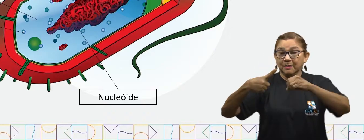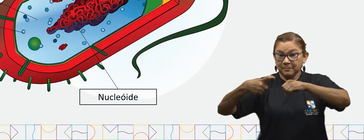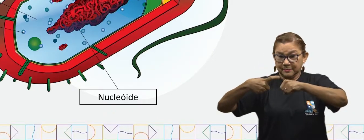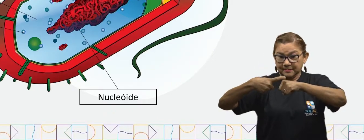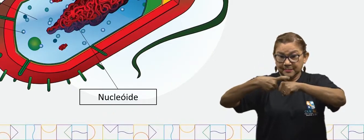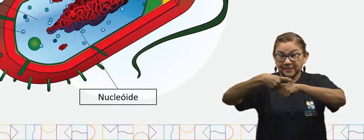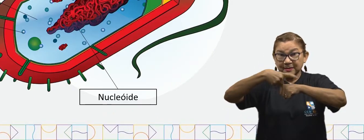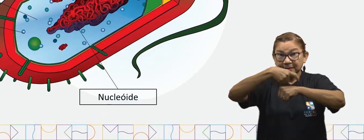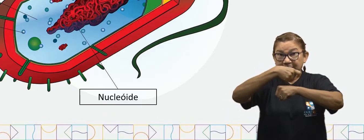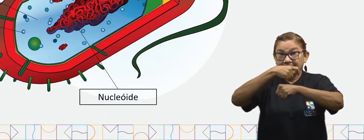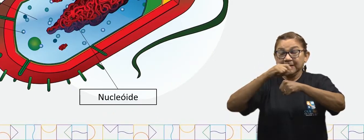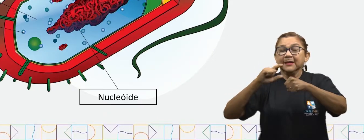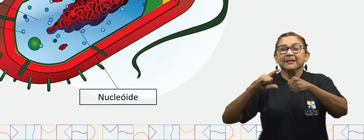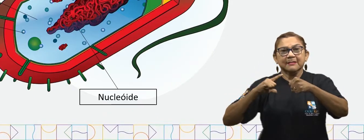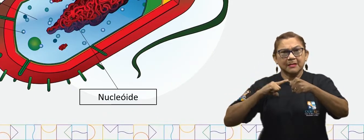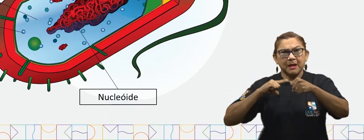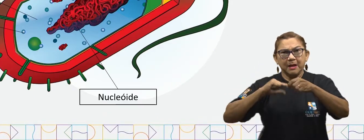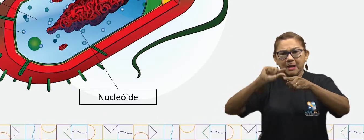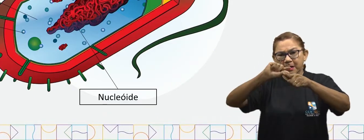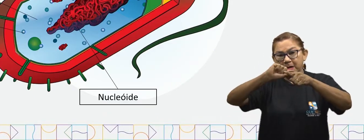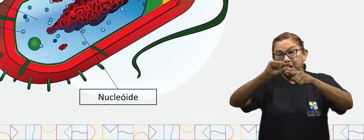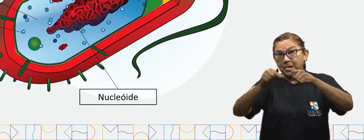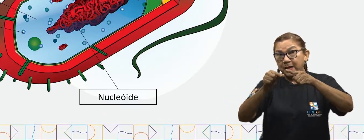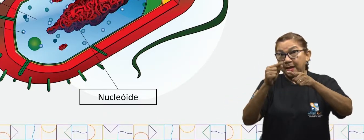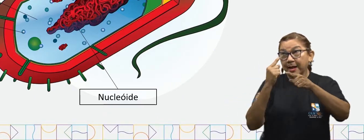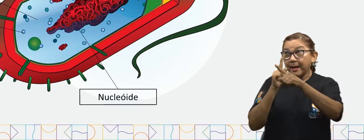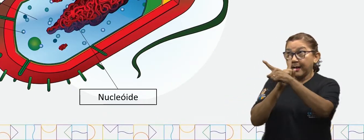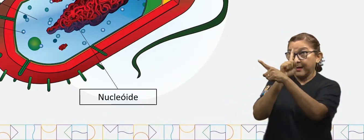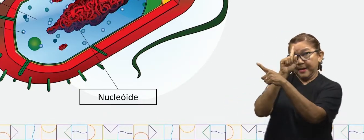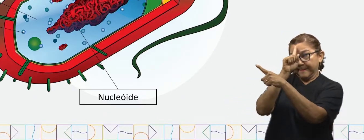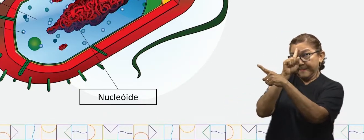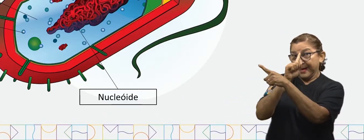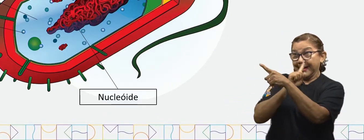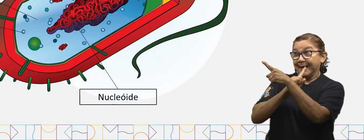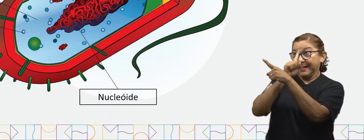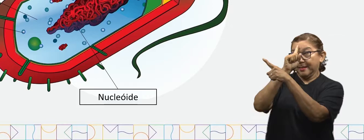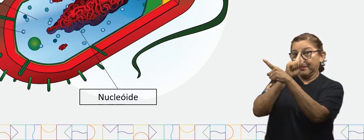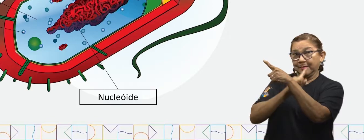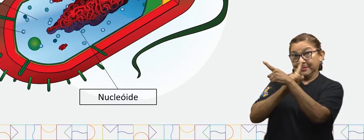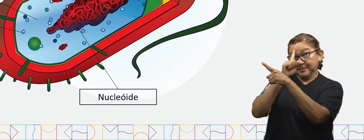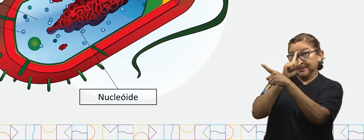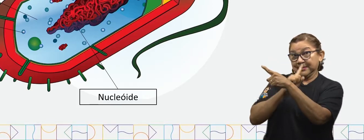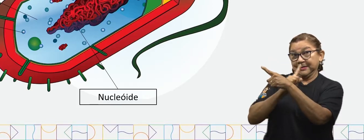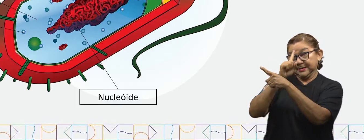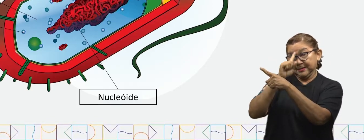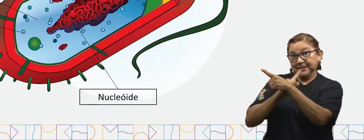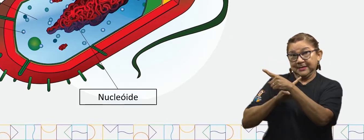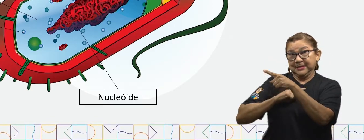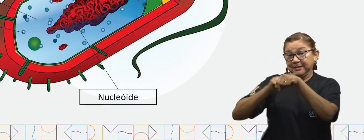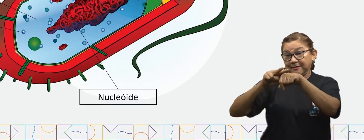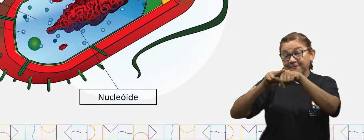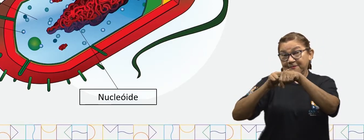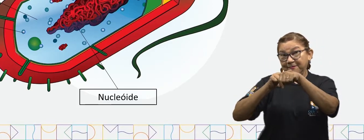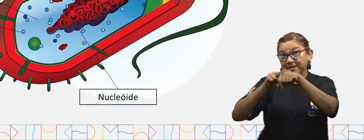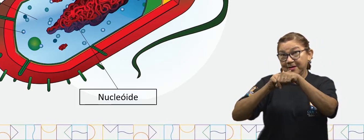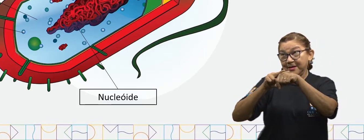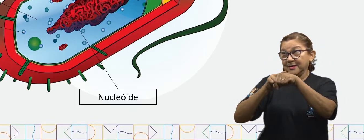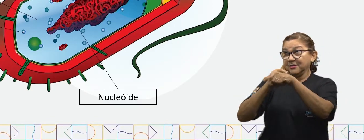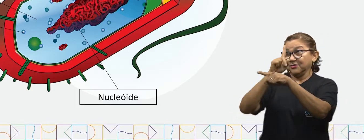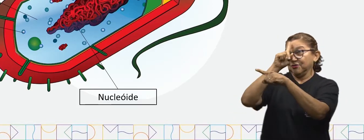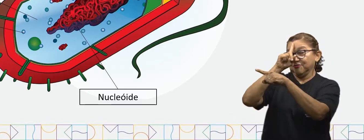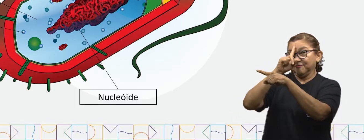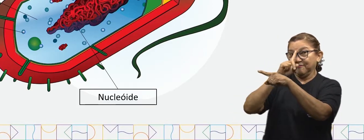tem parede celular, observe aí em amarelo, membrana plasmática em verde e